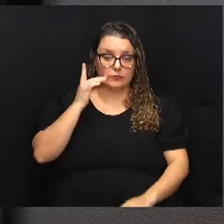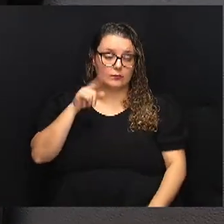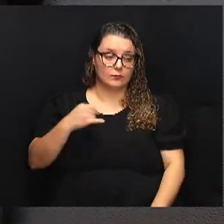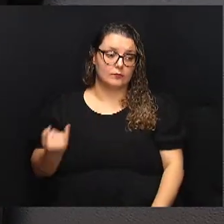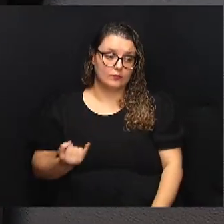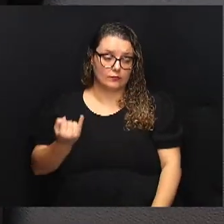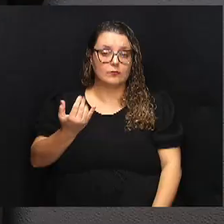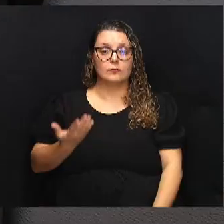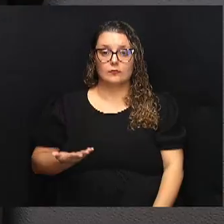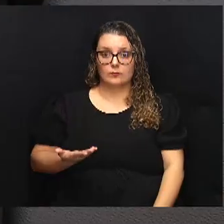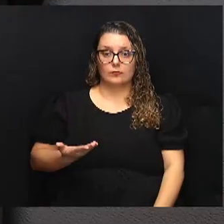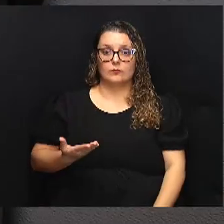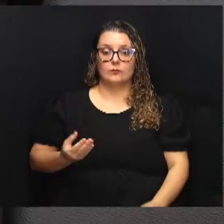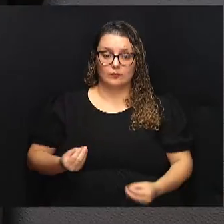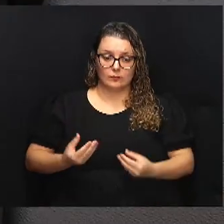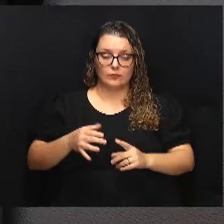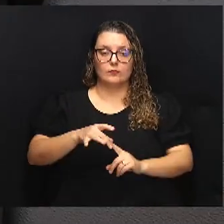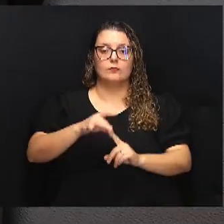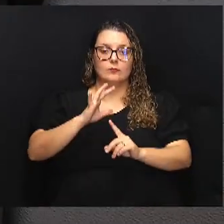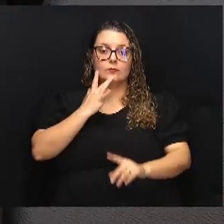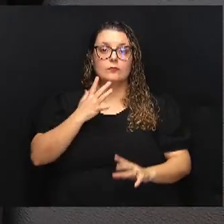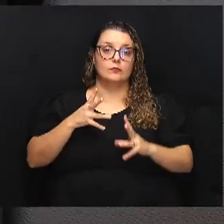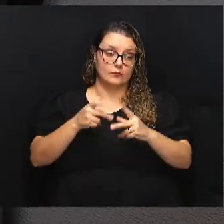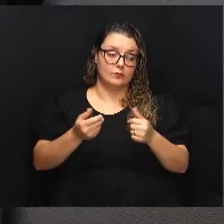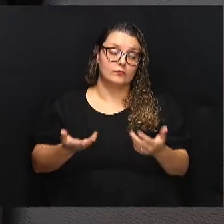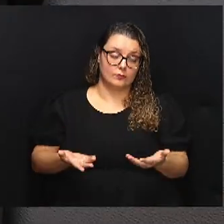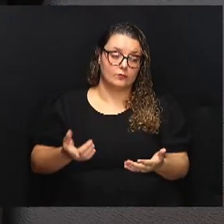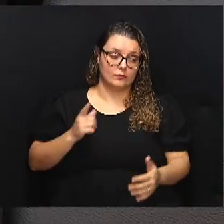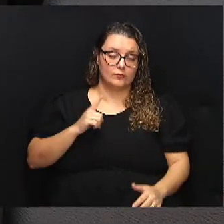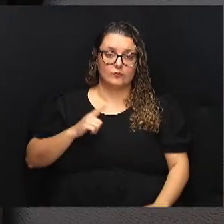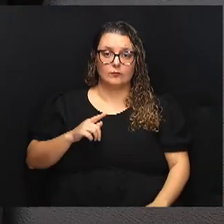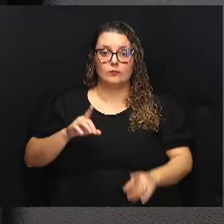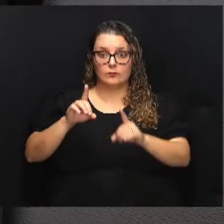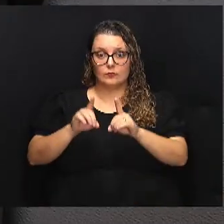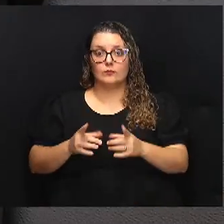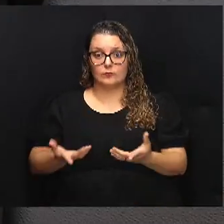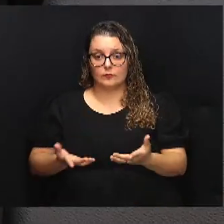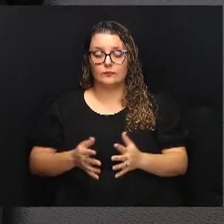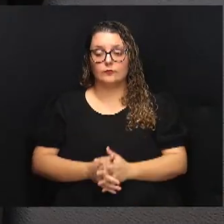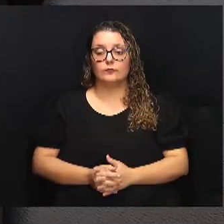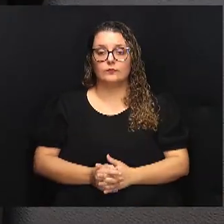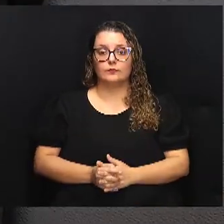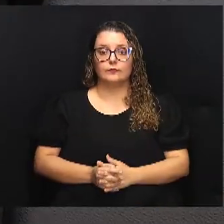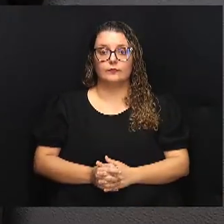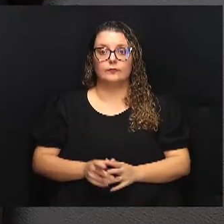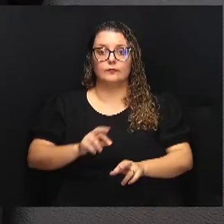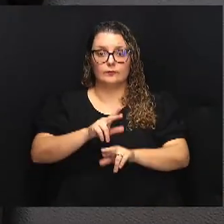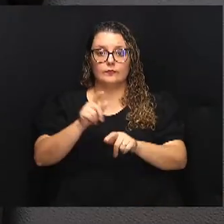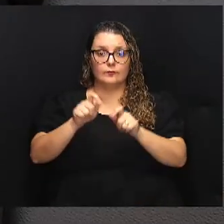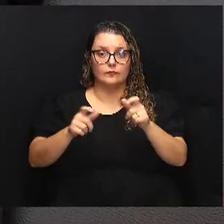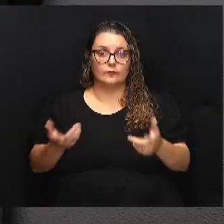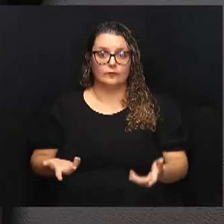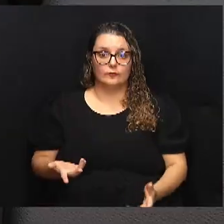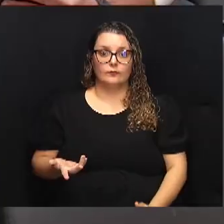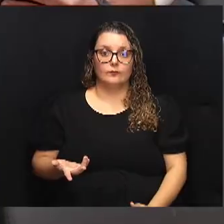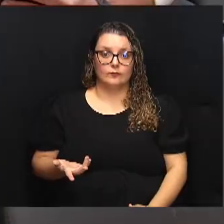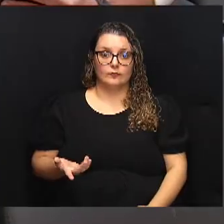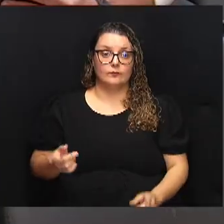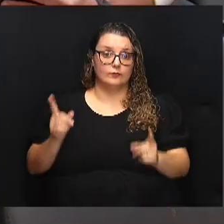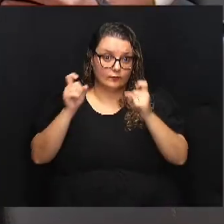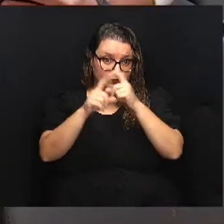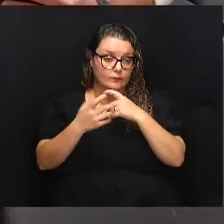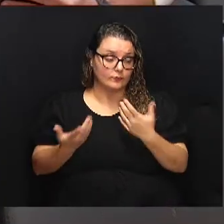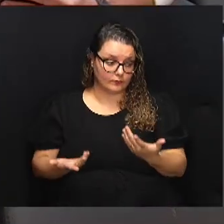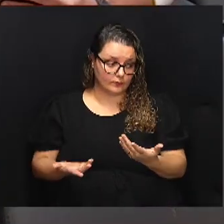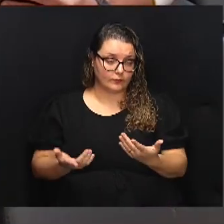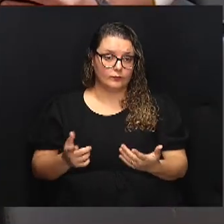isso, né, dar essa prioridade a todos que tenham a deficiência, né, porque muita gente fica ali na dificuldade. Se